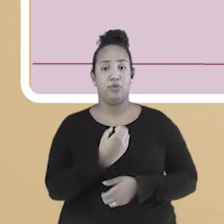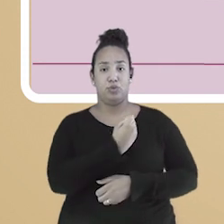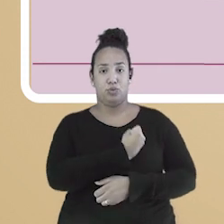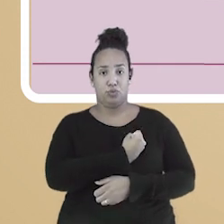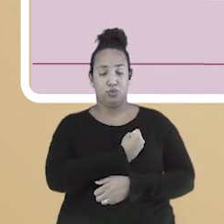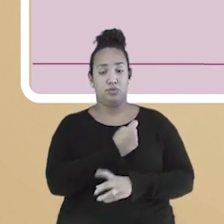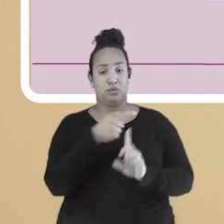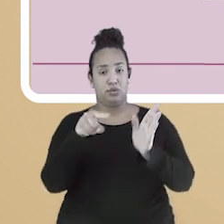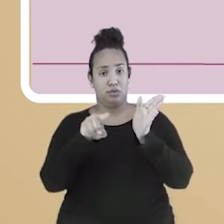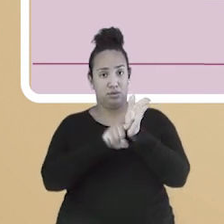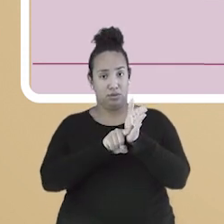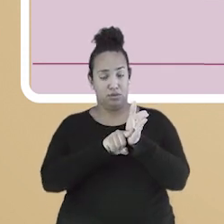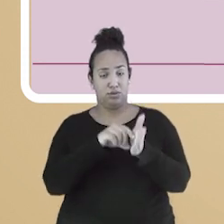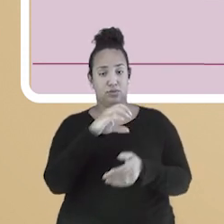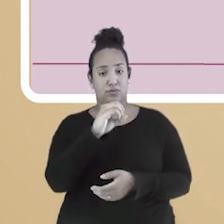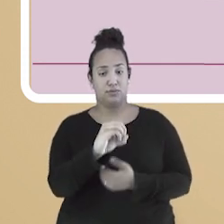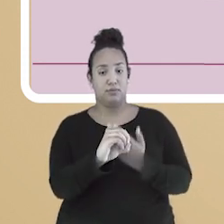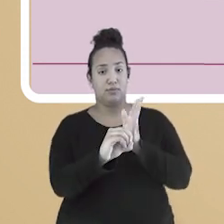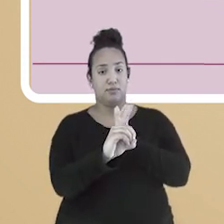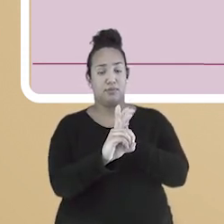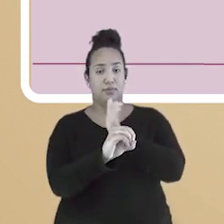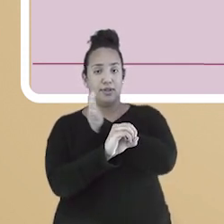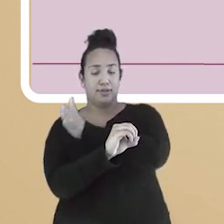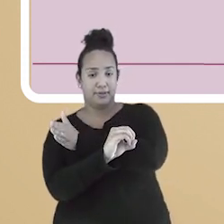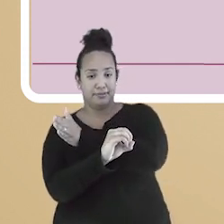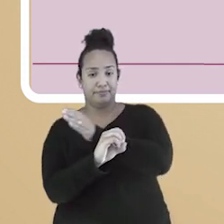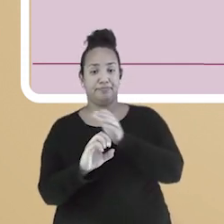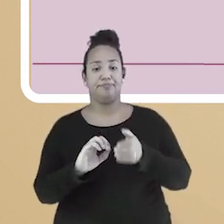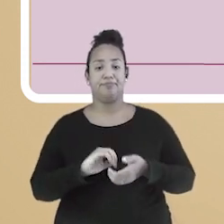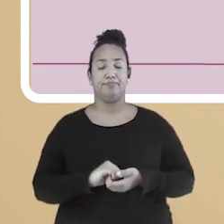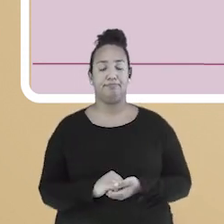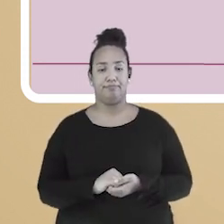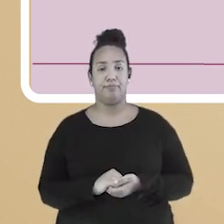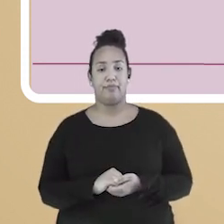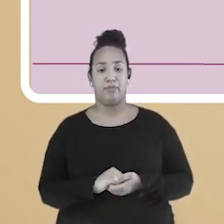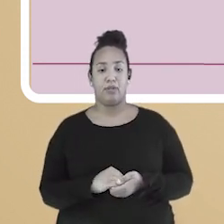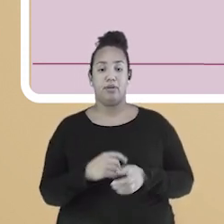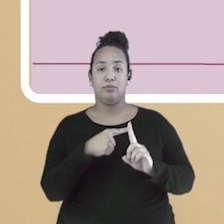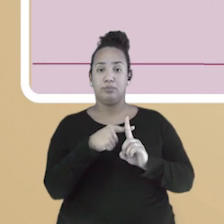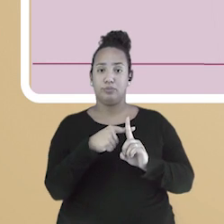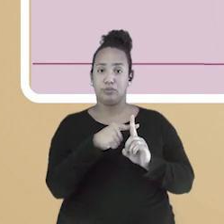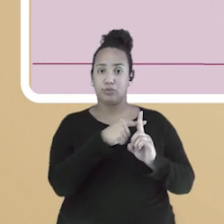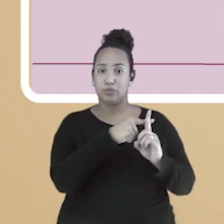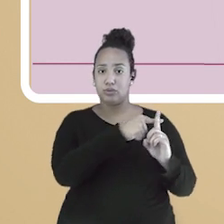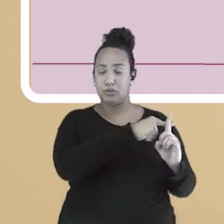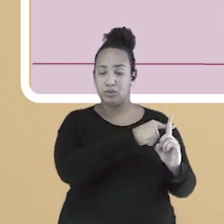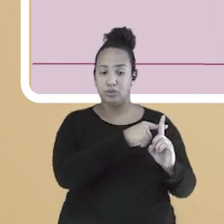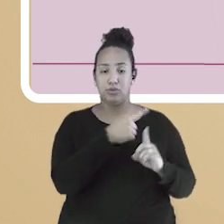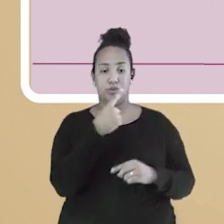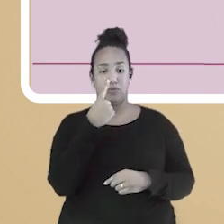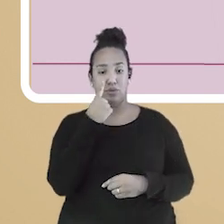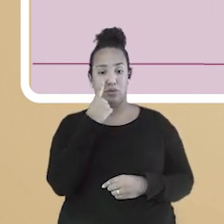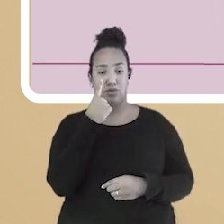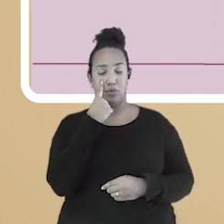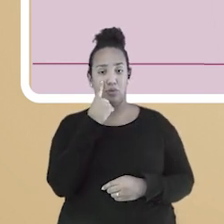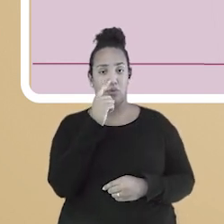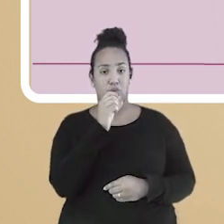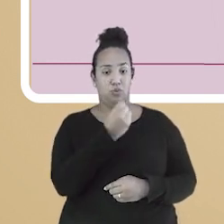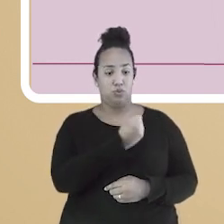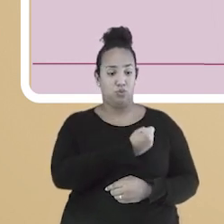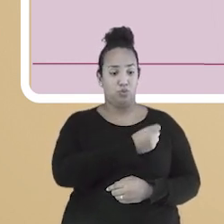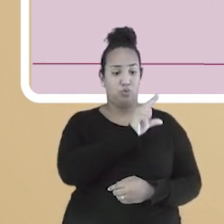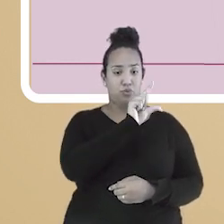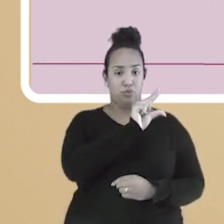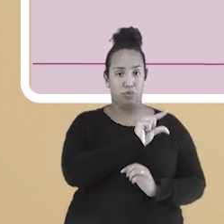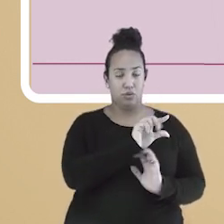do lado esquerdo. O lado positivo é organizado de forma crescente, ou seja, do